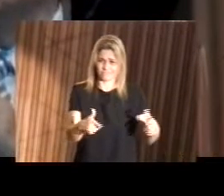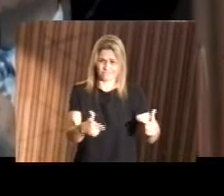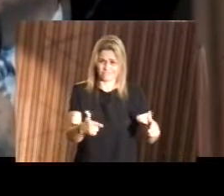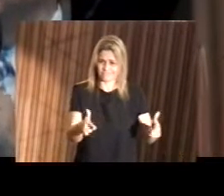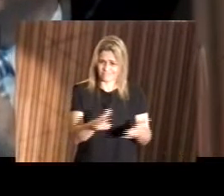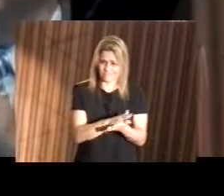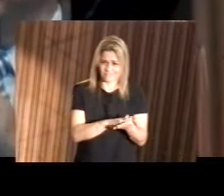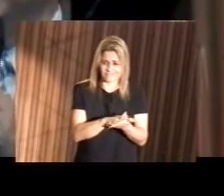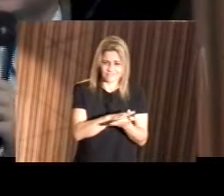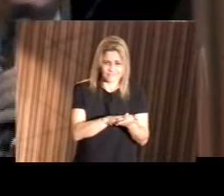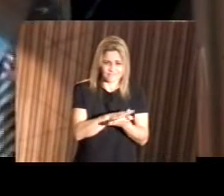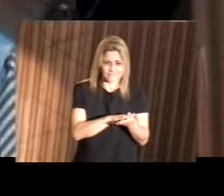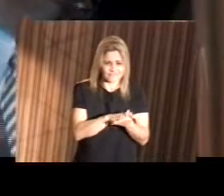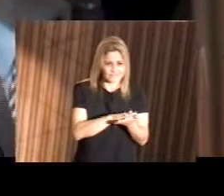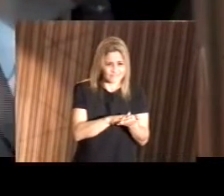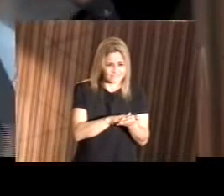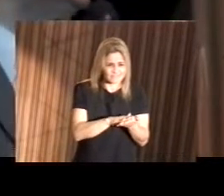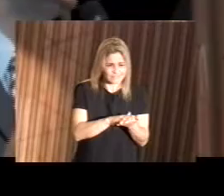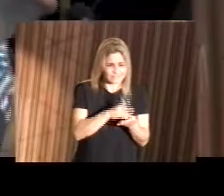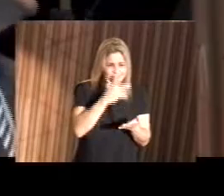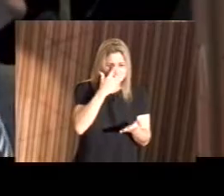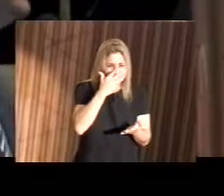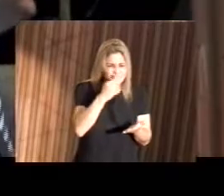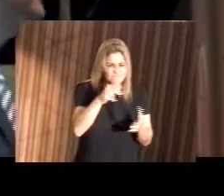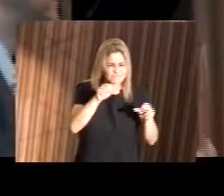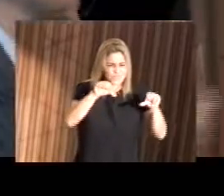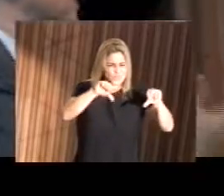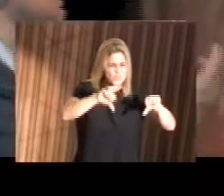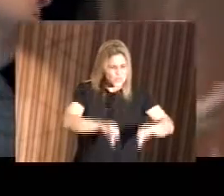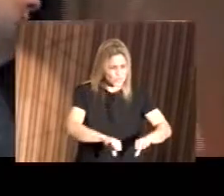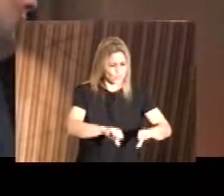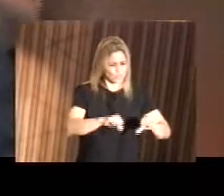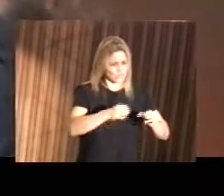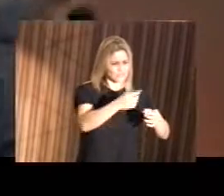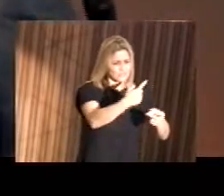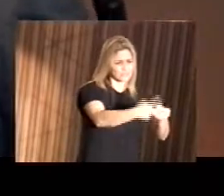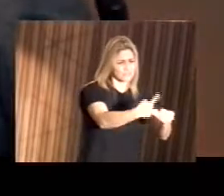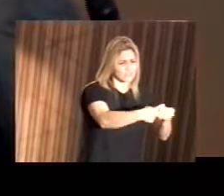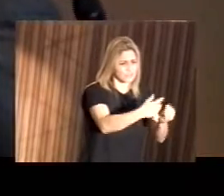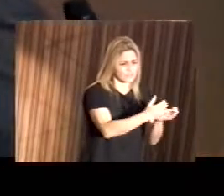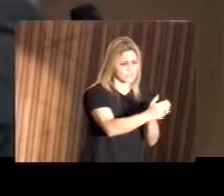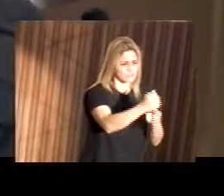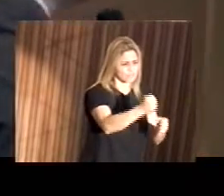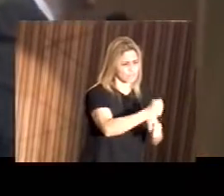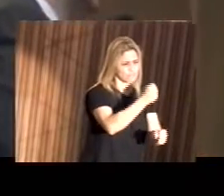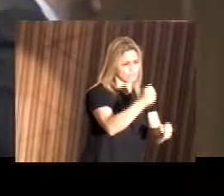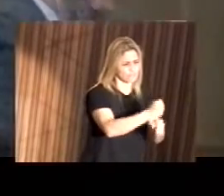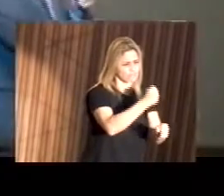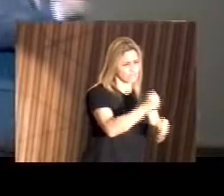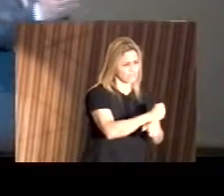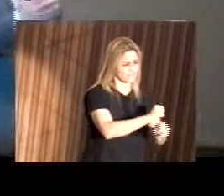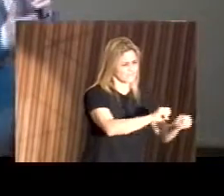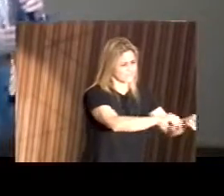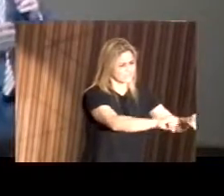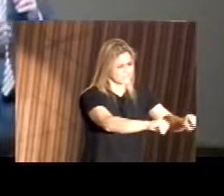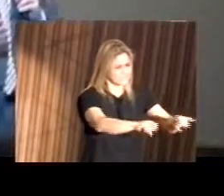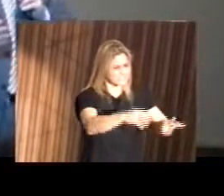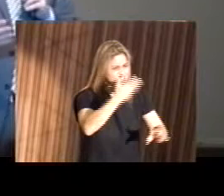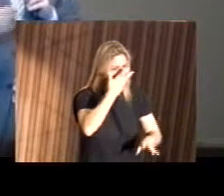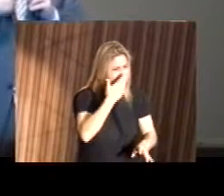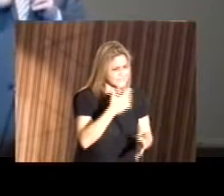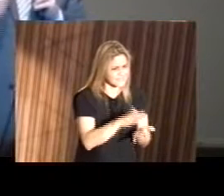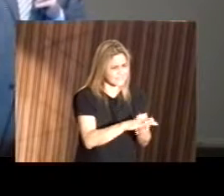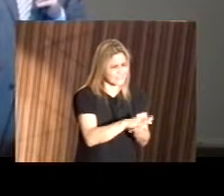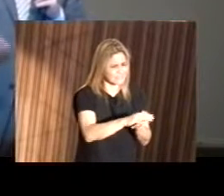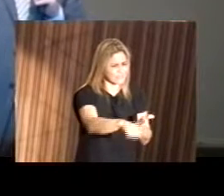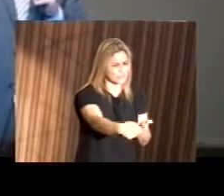sistema de sociedade opressivo que aquelas cidades começaram a construir. E depois,